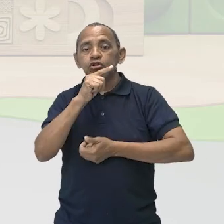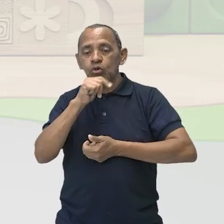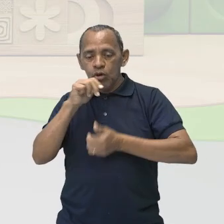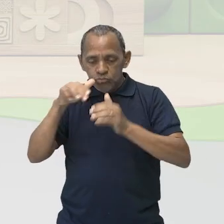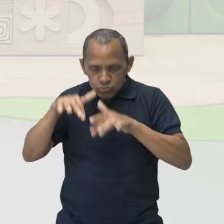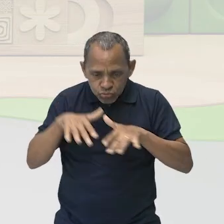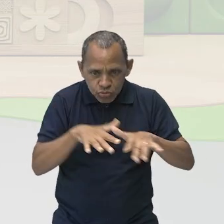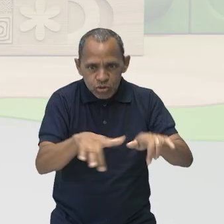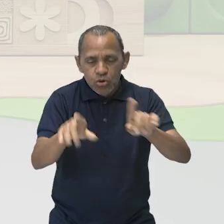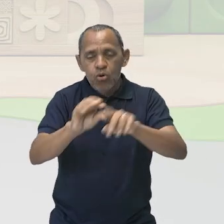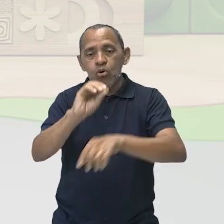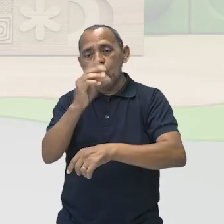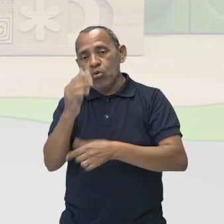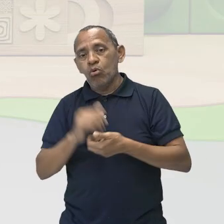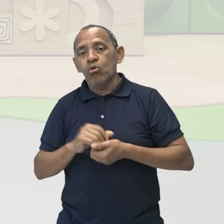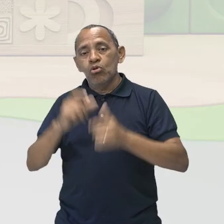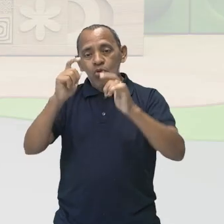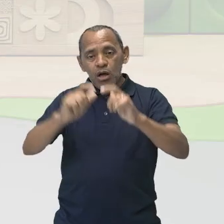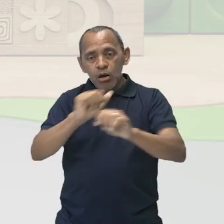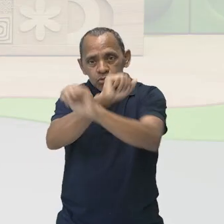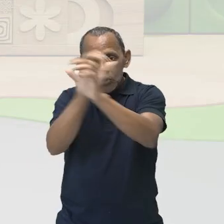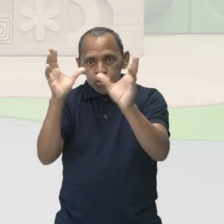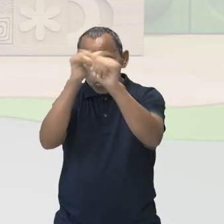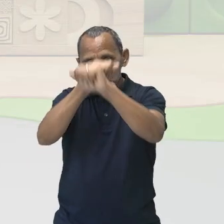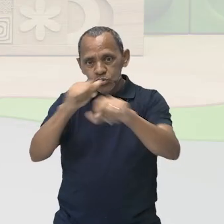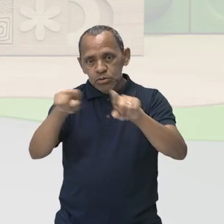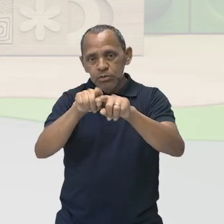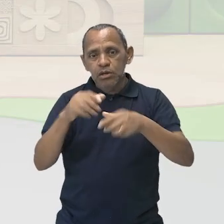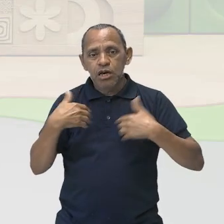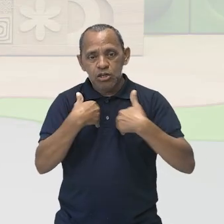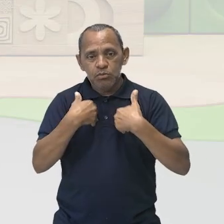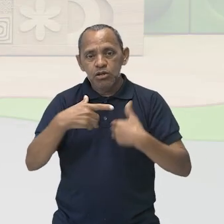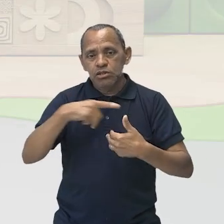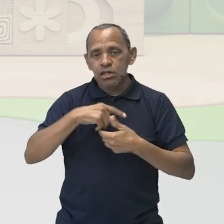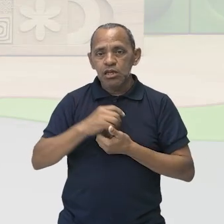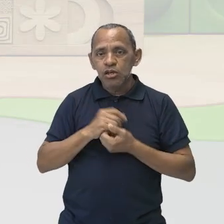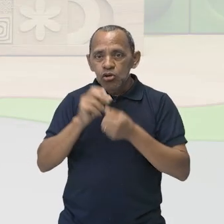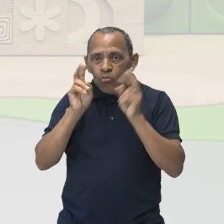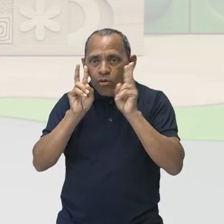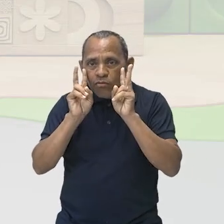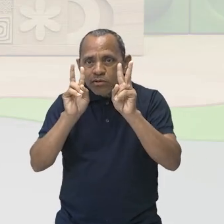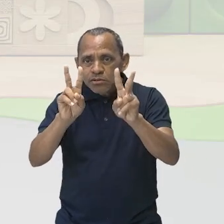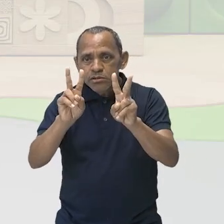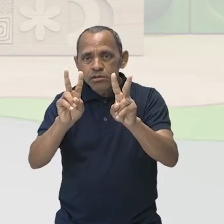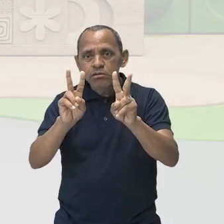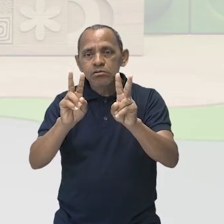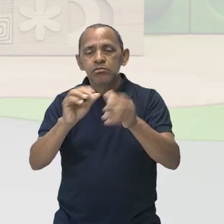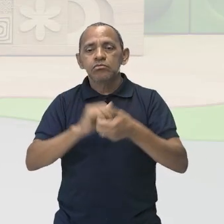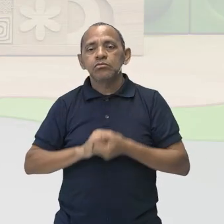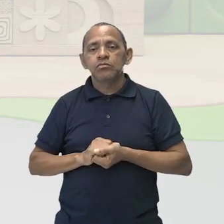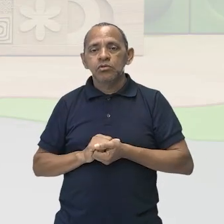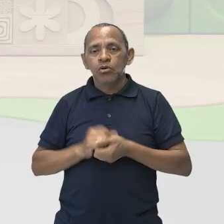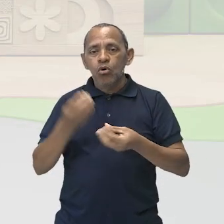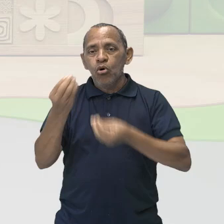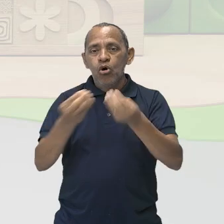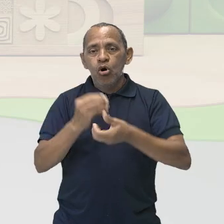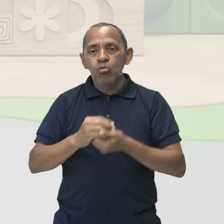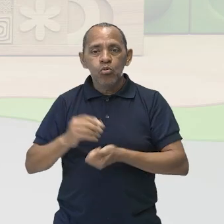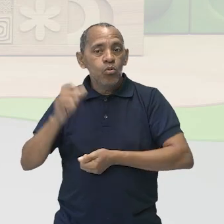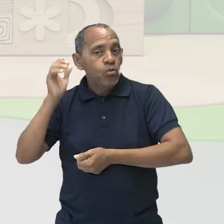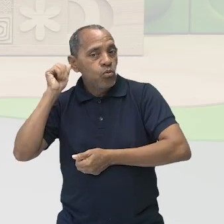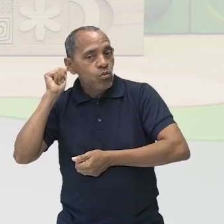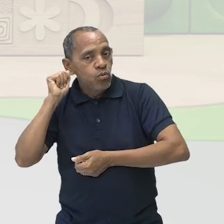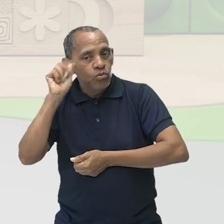noturno. Então, nós temos aqui alguns exemplos de animais que têm aí, então, fazem a utilização de som para a sua comunicação. Vamos